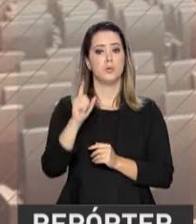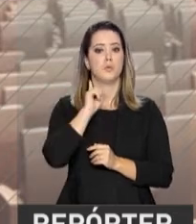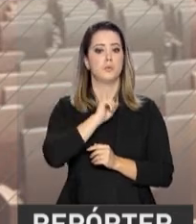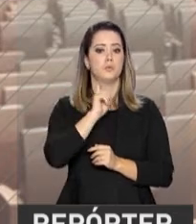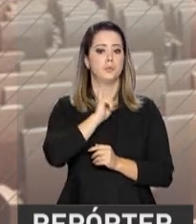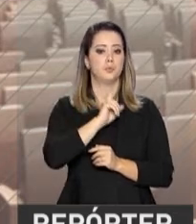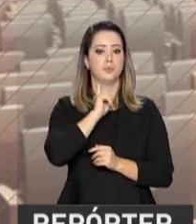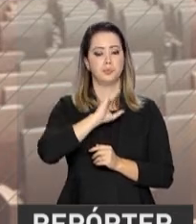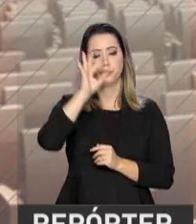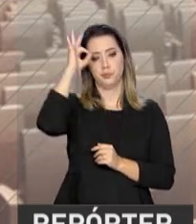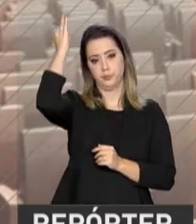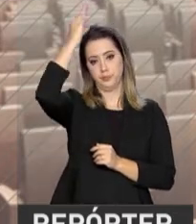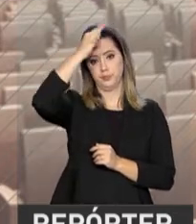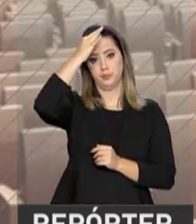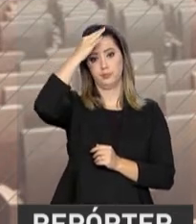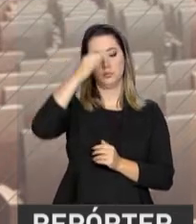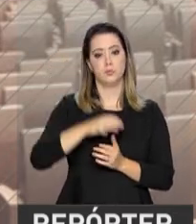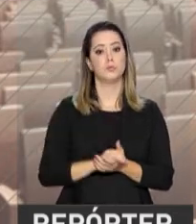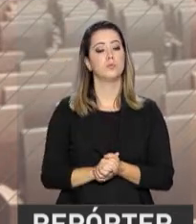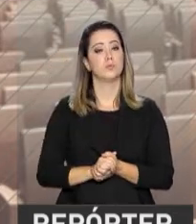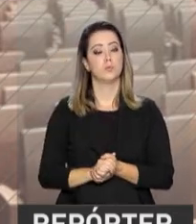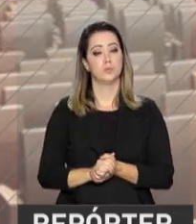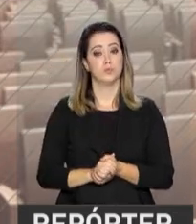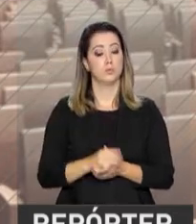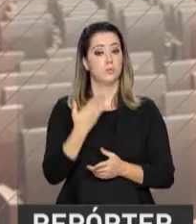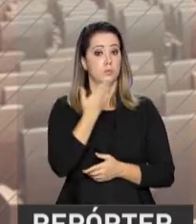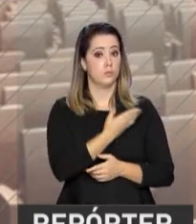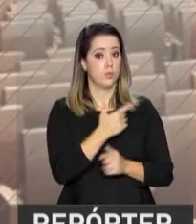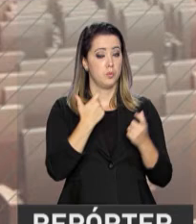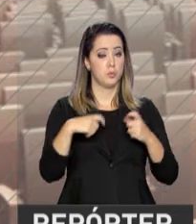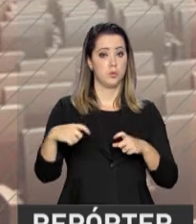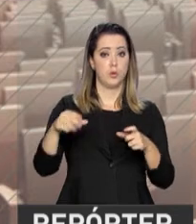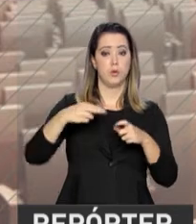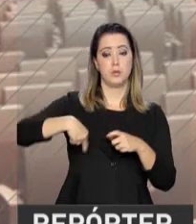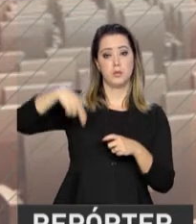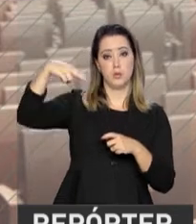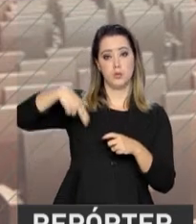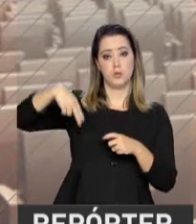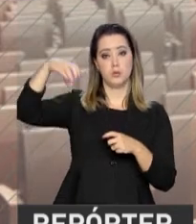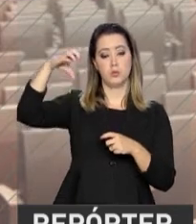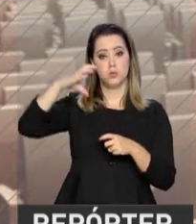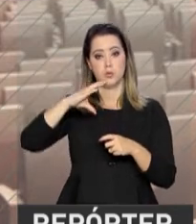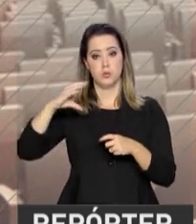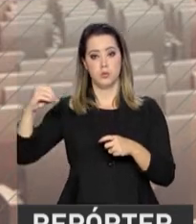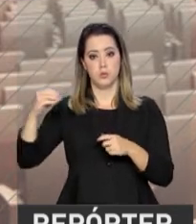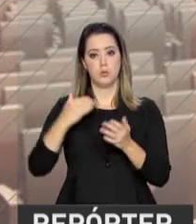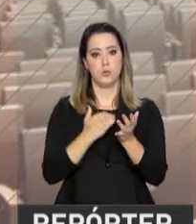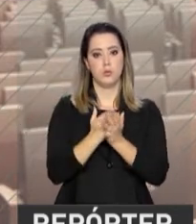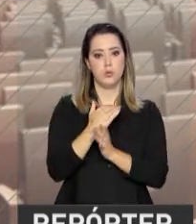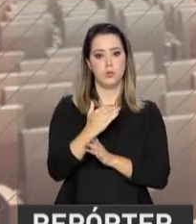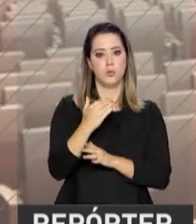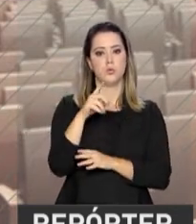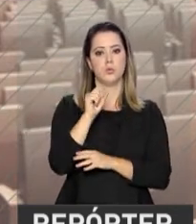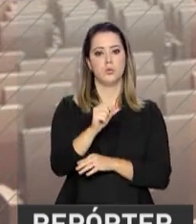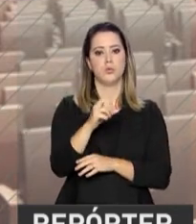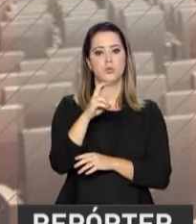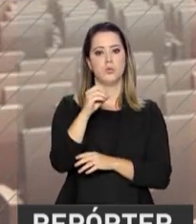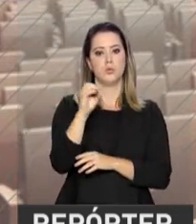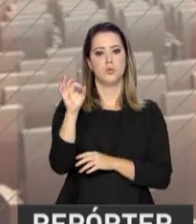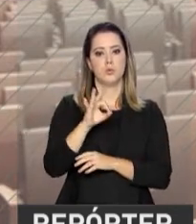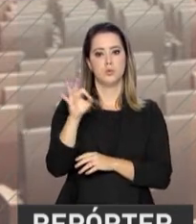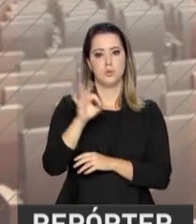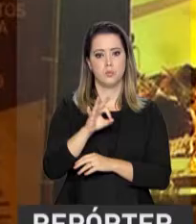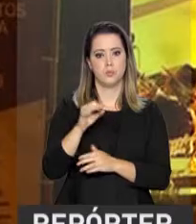estados de minas gerais e espírito santo para as regiões norte nordeste e centro oeste permanece o percentual de